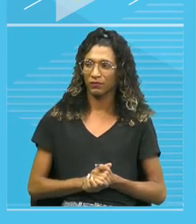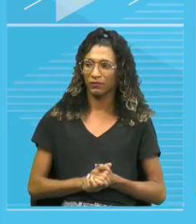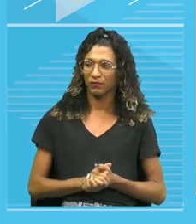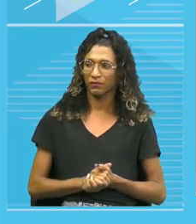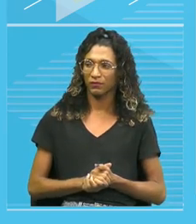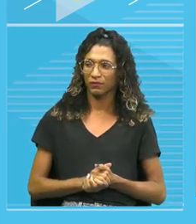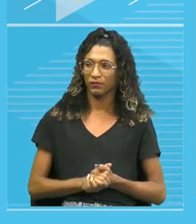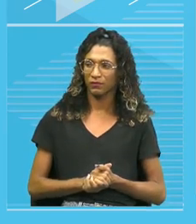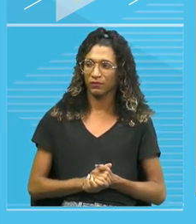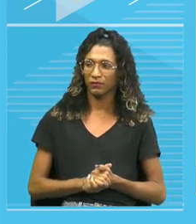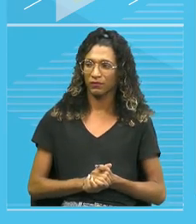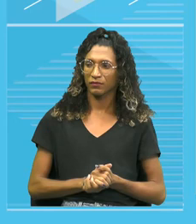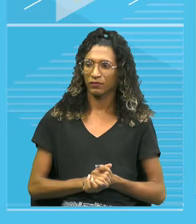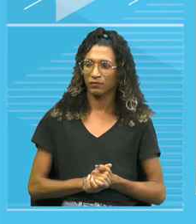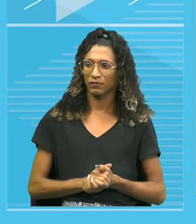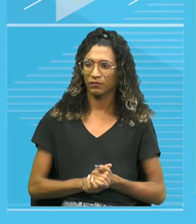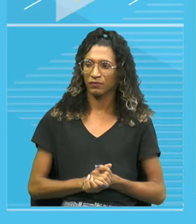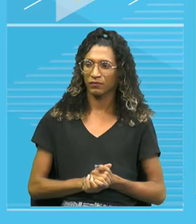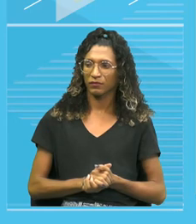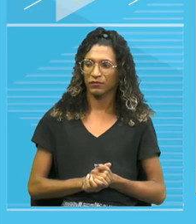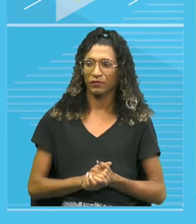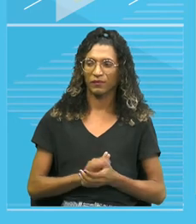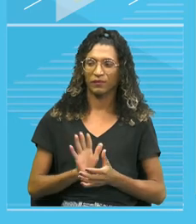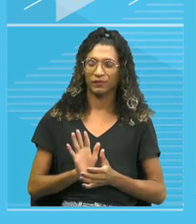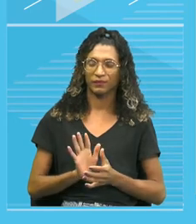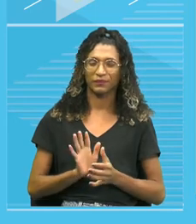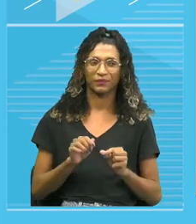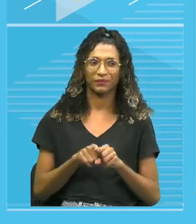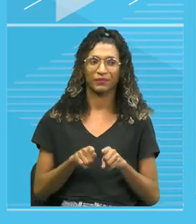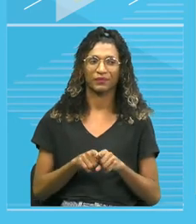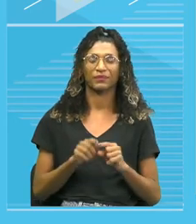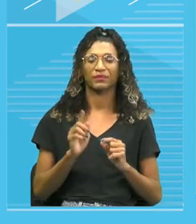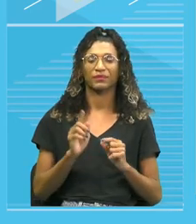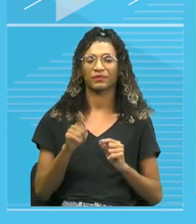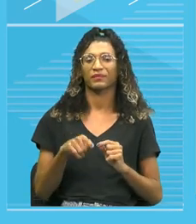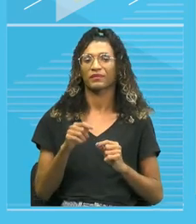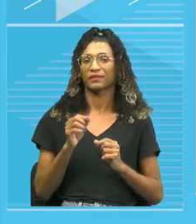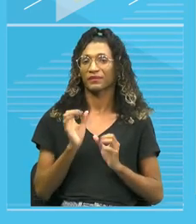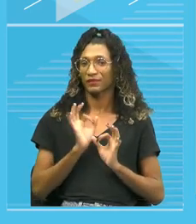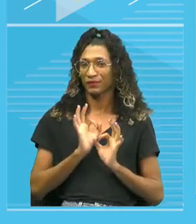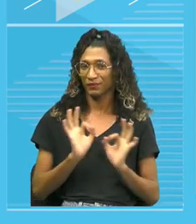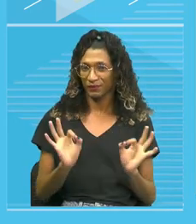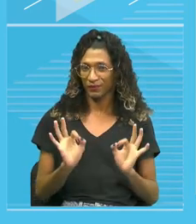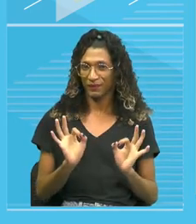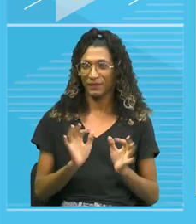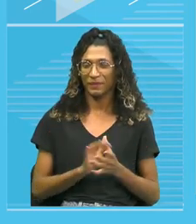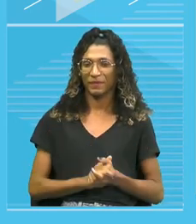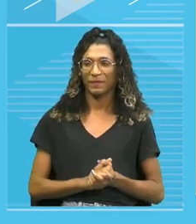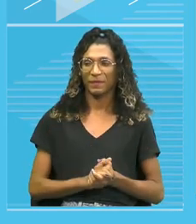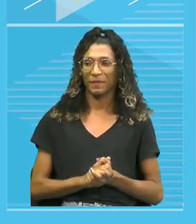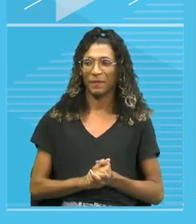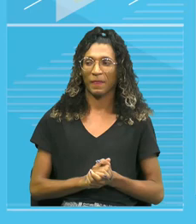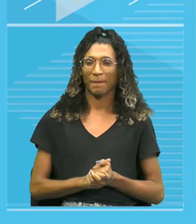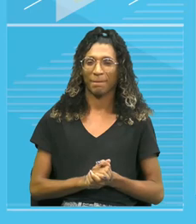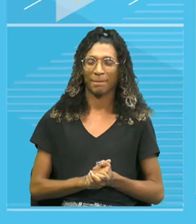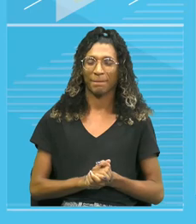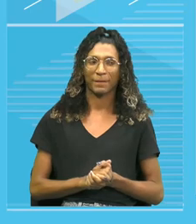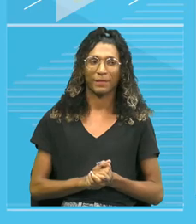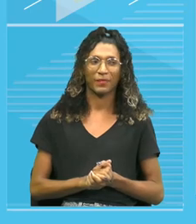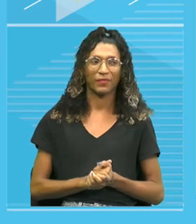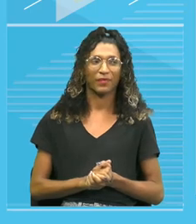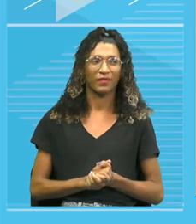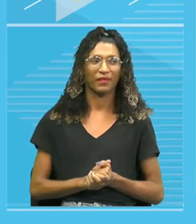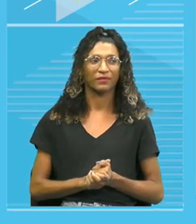B show Viu como é tranquilinho sussa demais só na manha